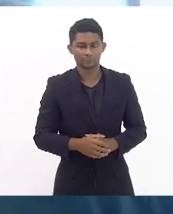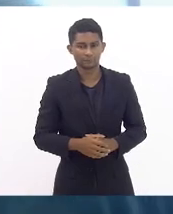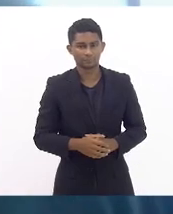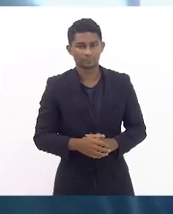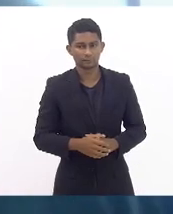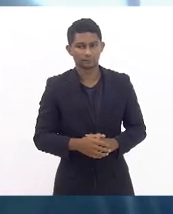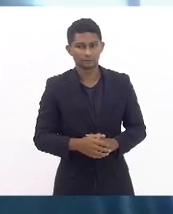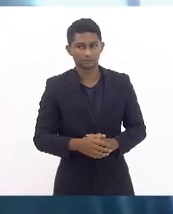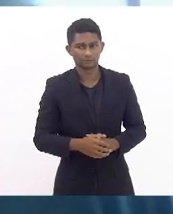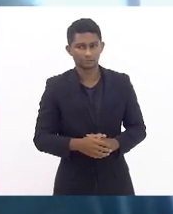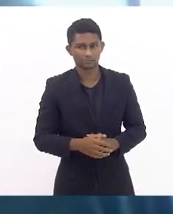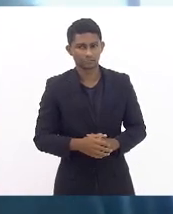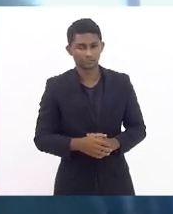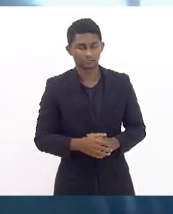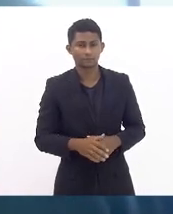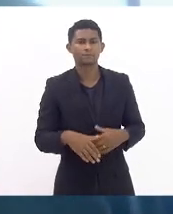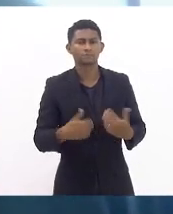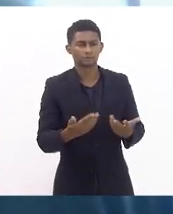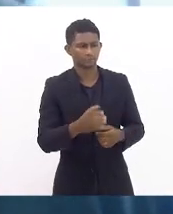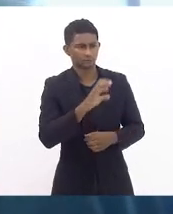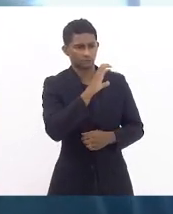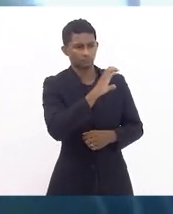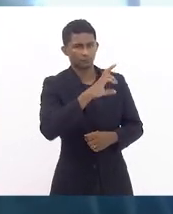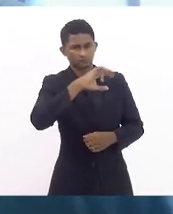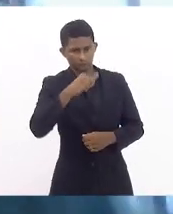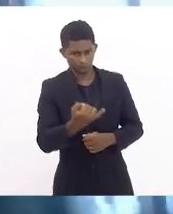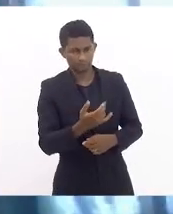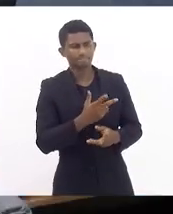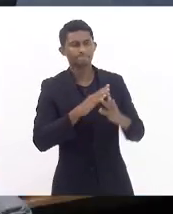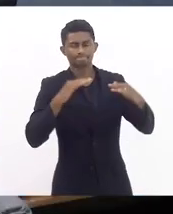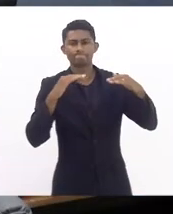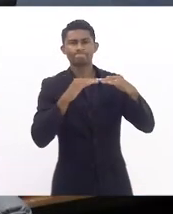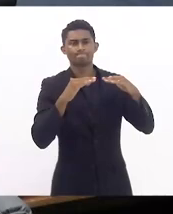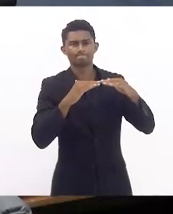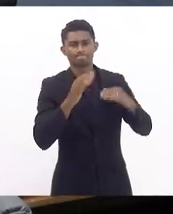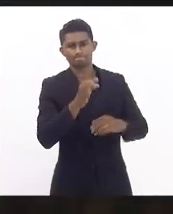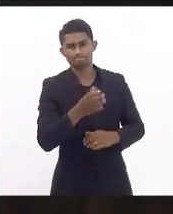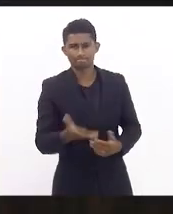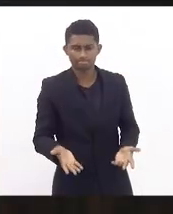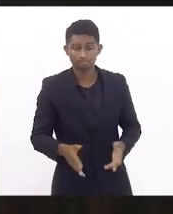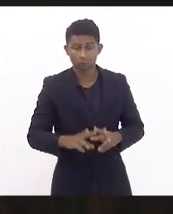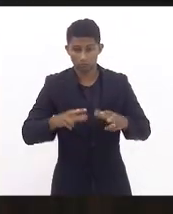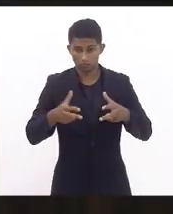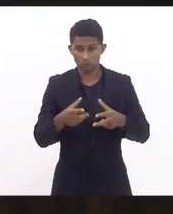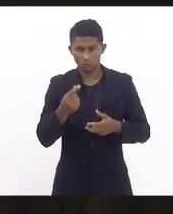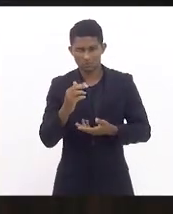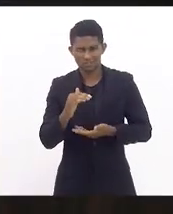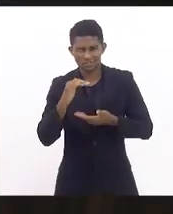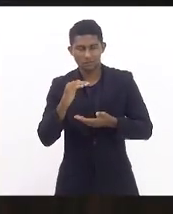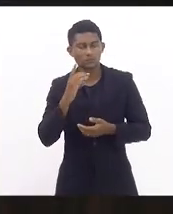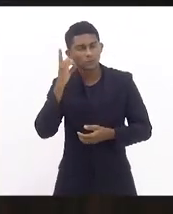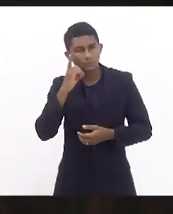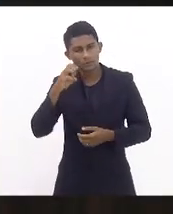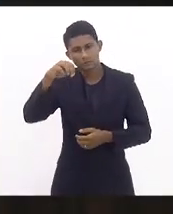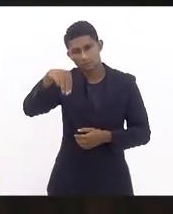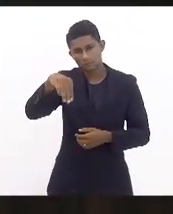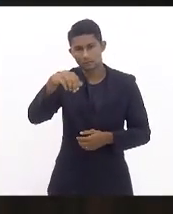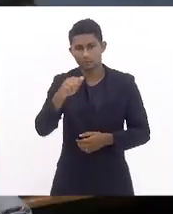Então, eu acompanho a CCJ, presidente. Pela Comissão de Orçamento, deputado Márcio Pacheco.